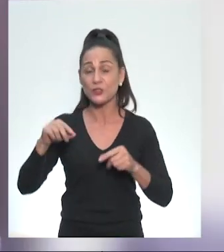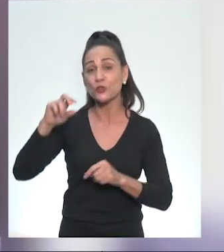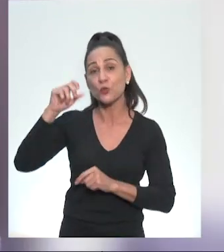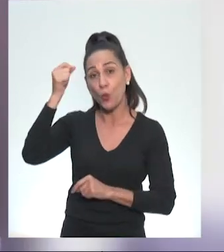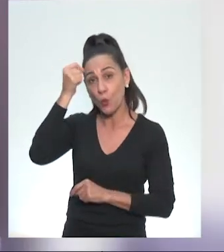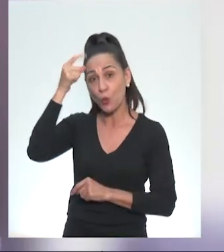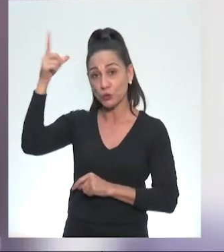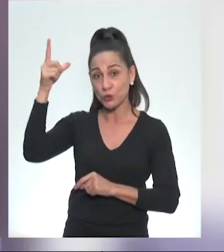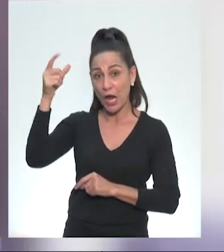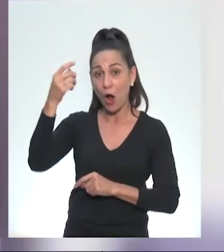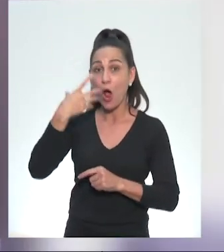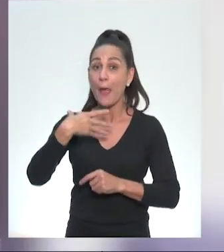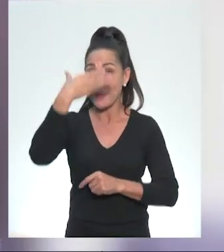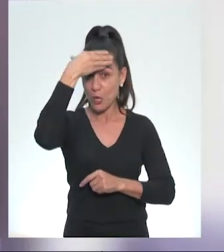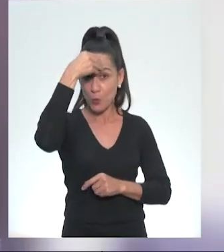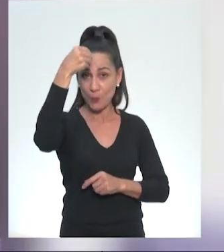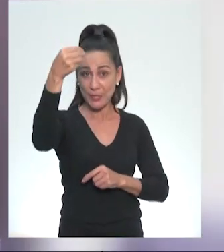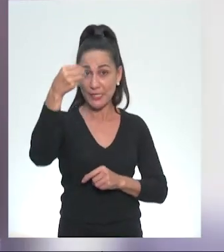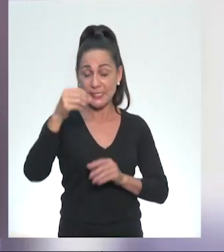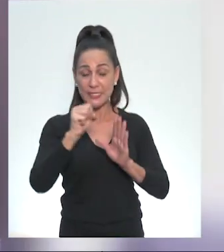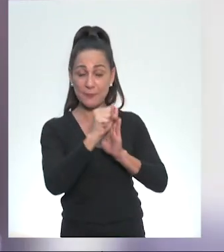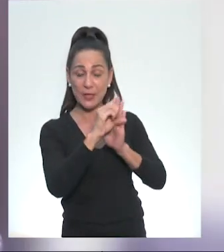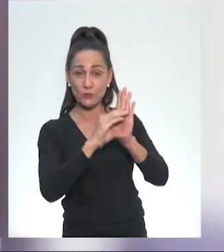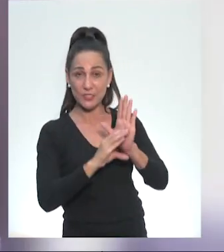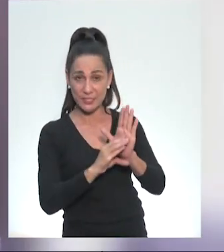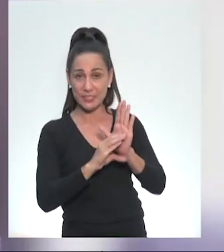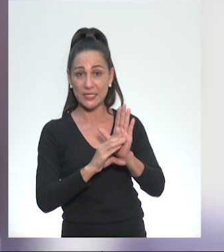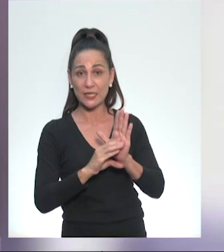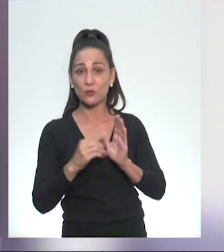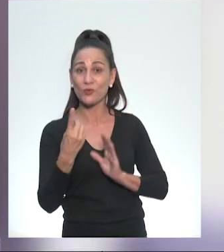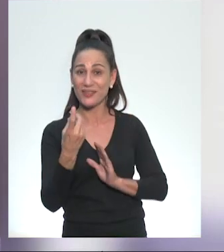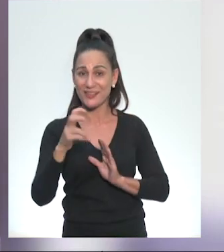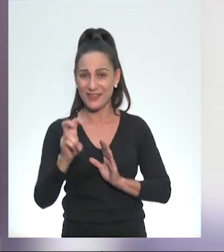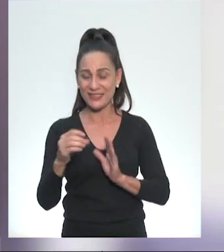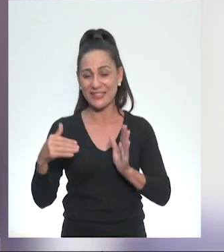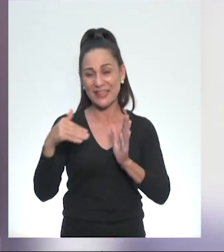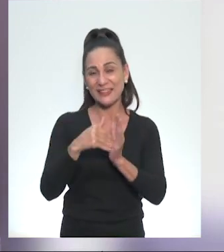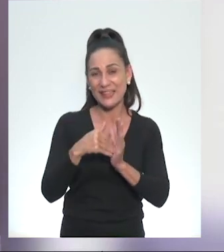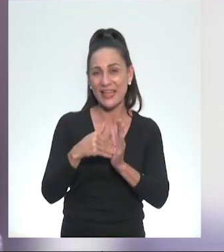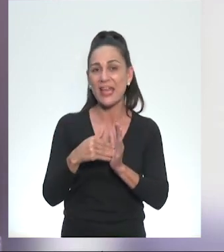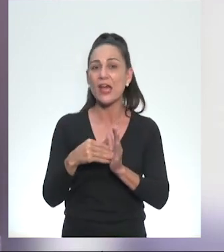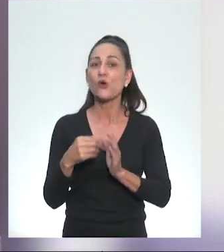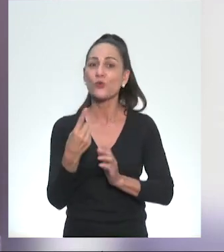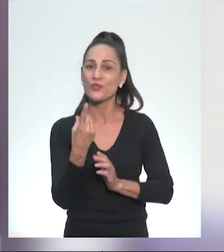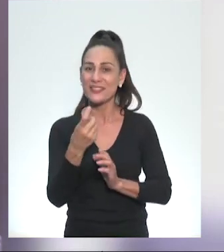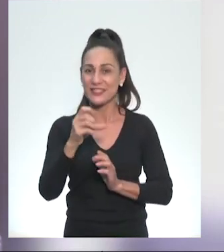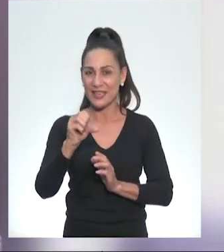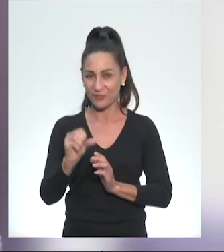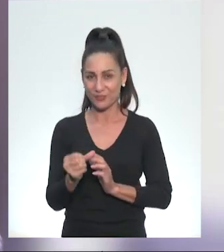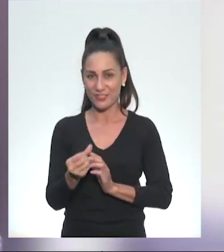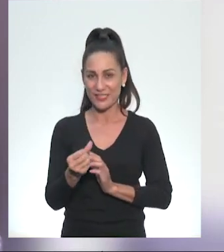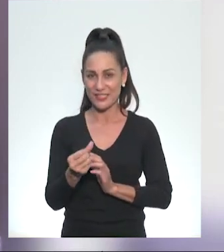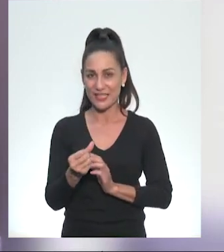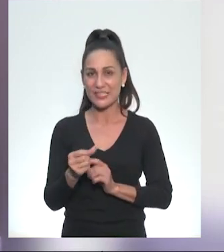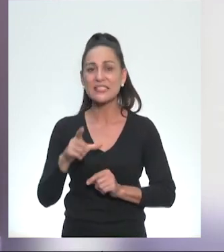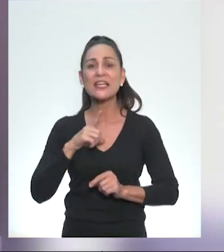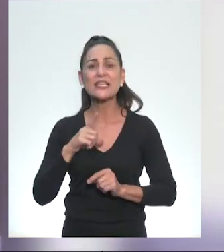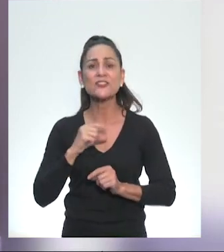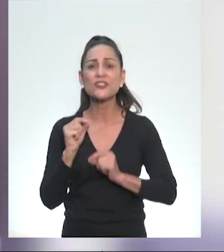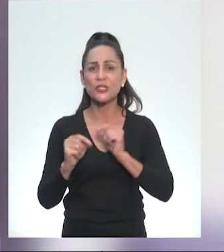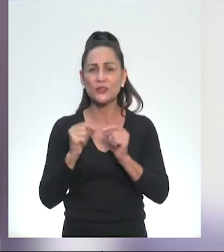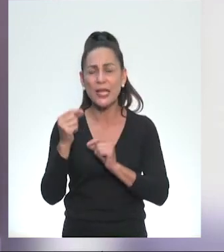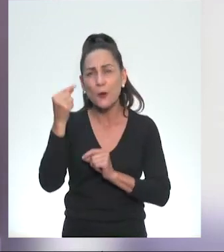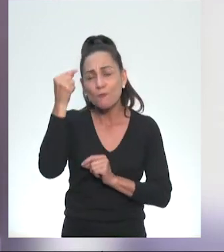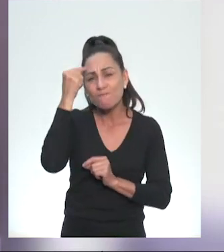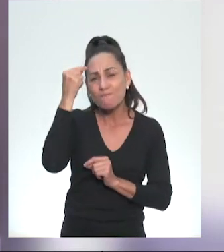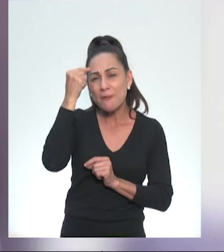pelo príncipe Sone Ali no século XV, persistindo até o século XVI. Ele tinha uma